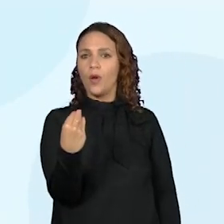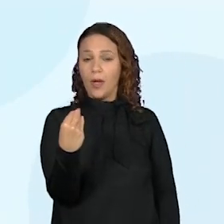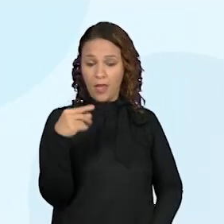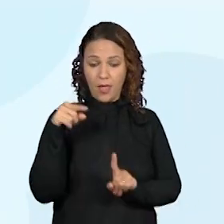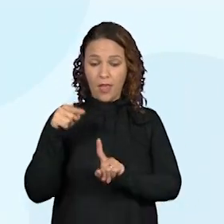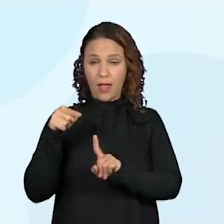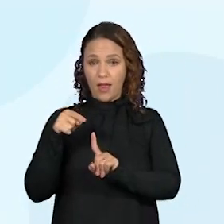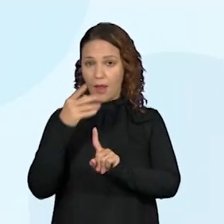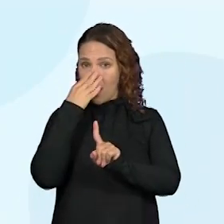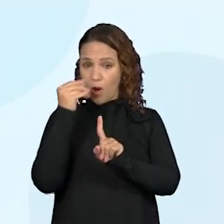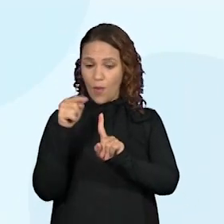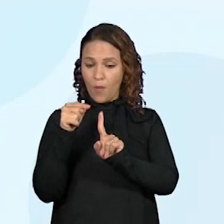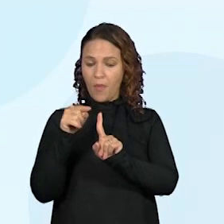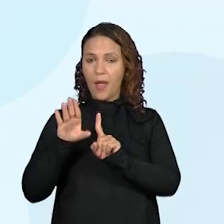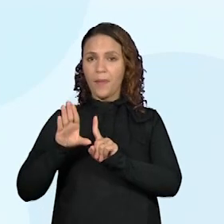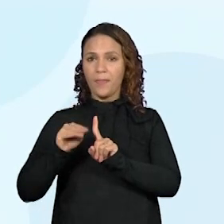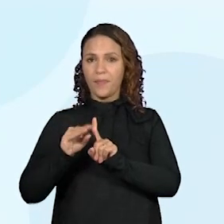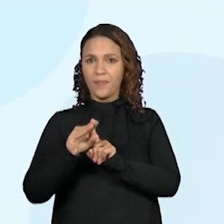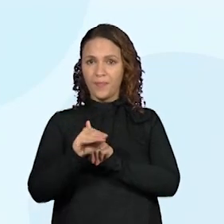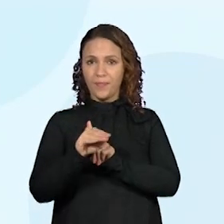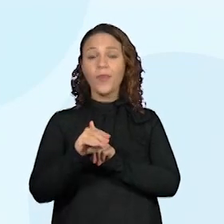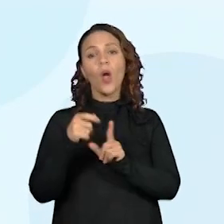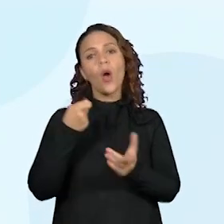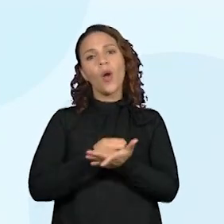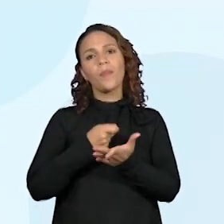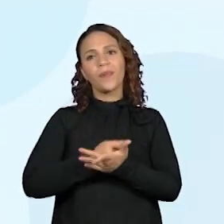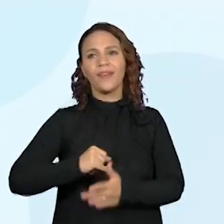então eu preciso de um travessão.